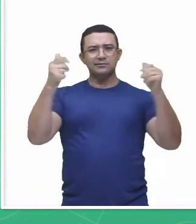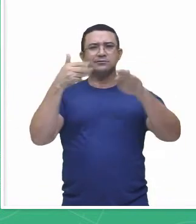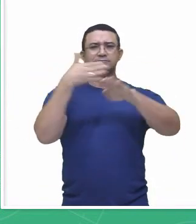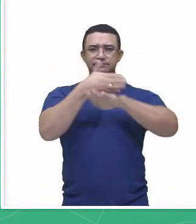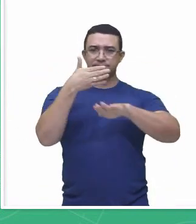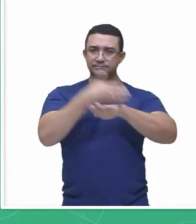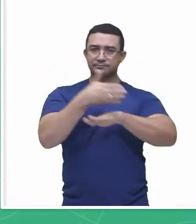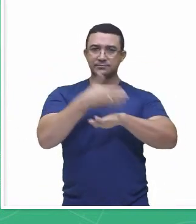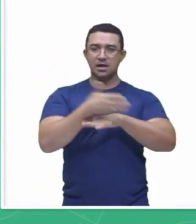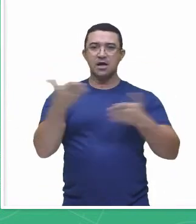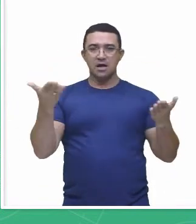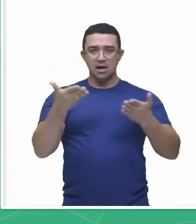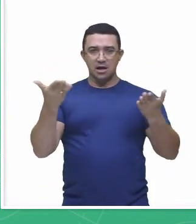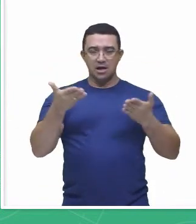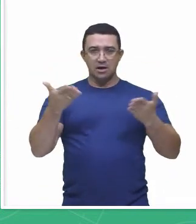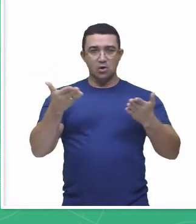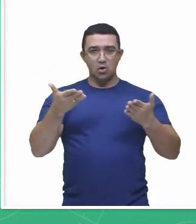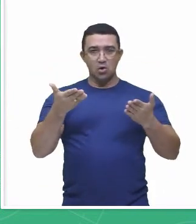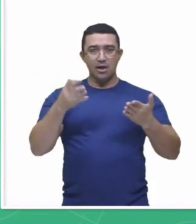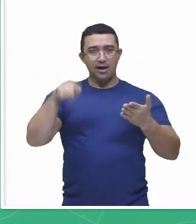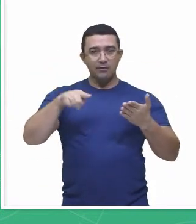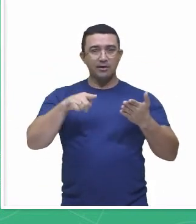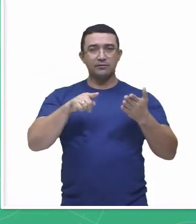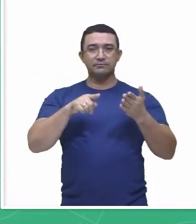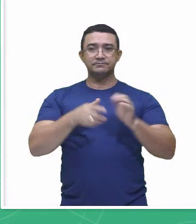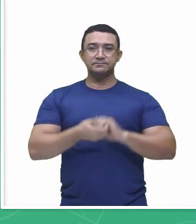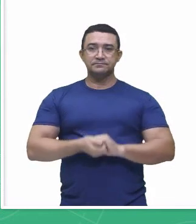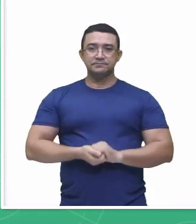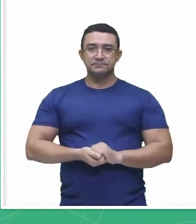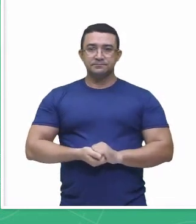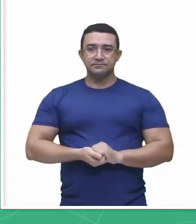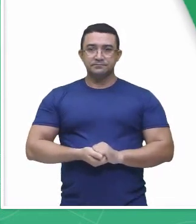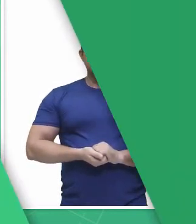vocês. Agora a gente segue para a 11ª fase.